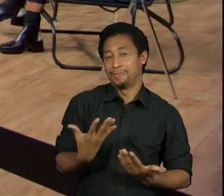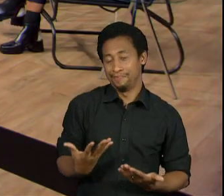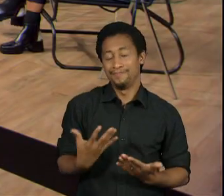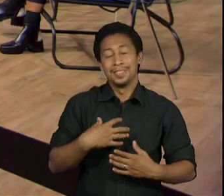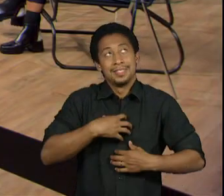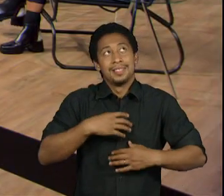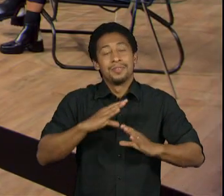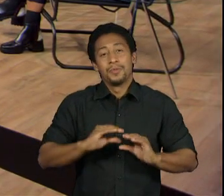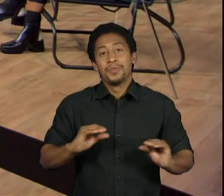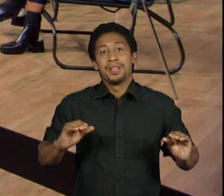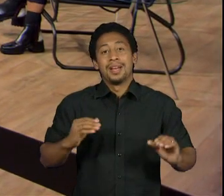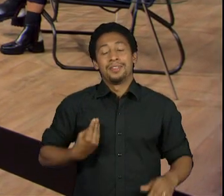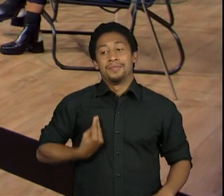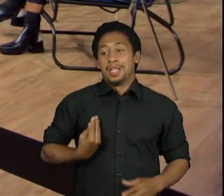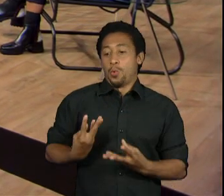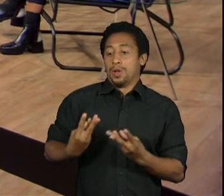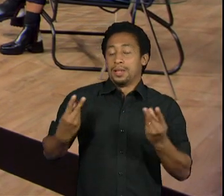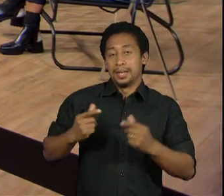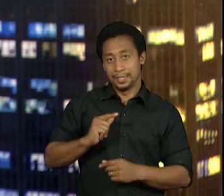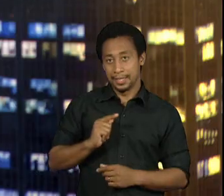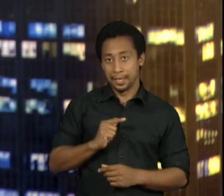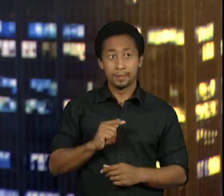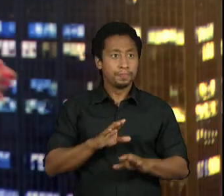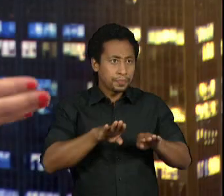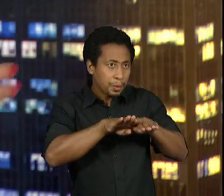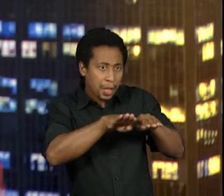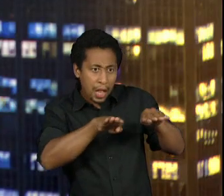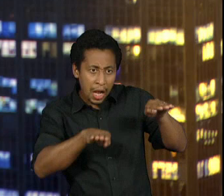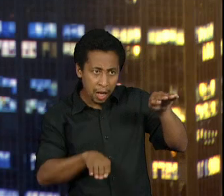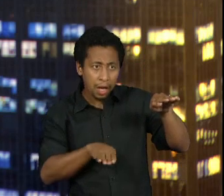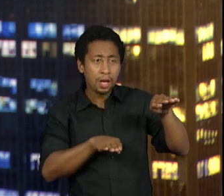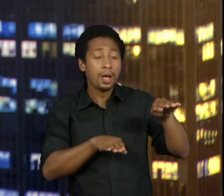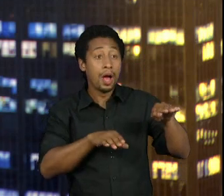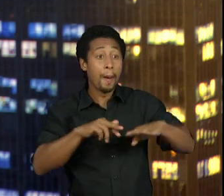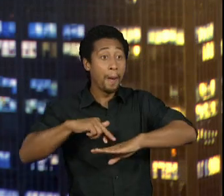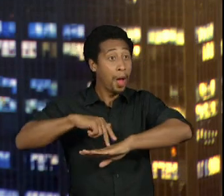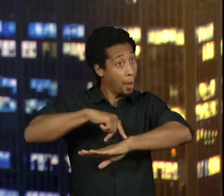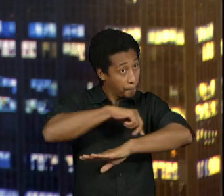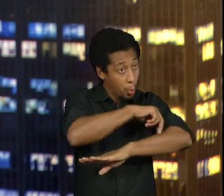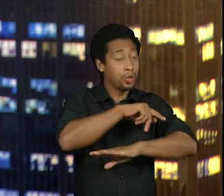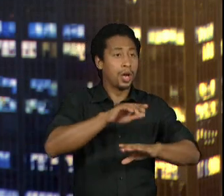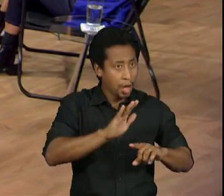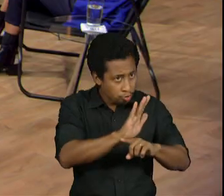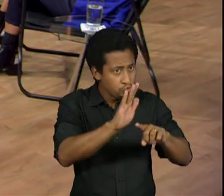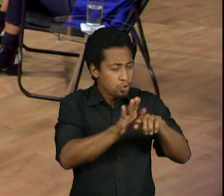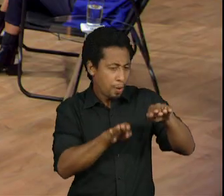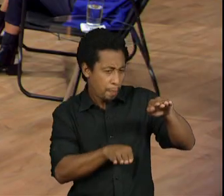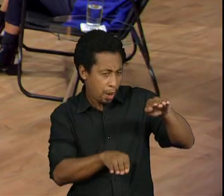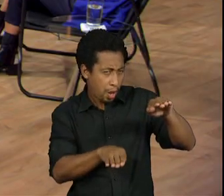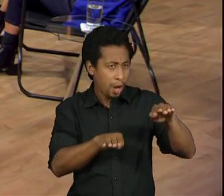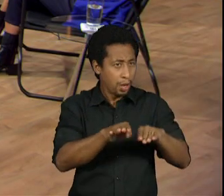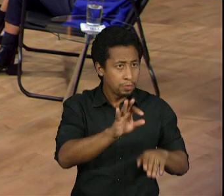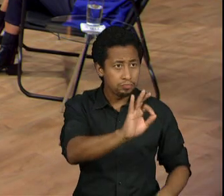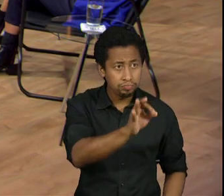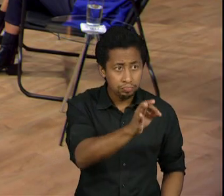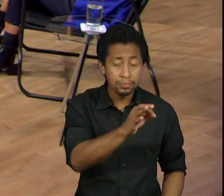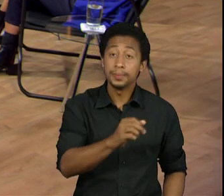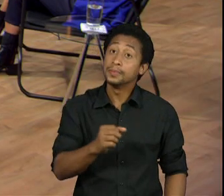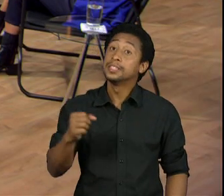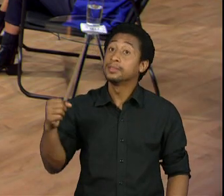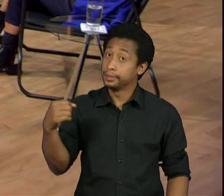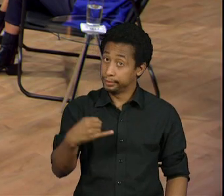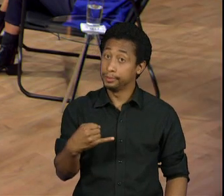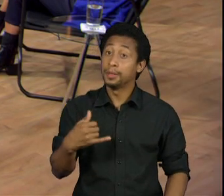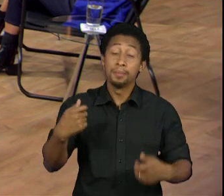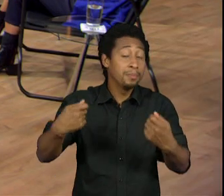né? Nesse sentido, também o combate à desigualdade passa, sem dúvida, pela roupa, pelo vestir, Maíra. O homem precisa ser dinâmico, precisa poder andar